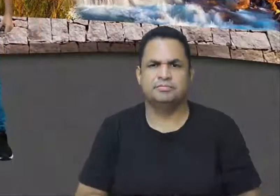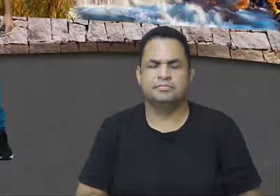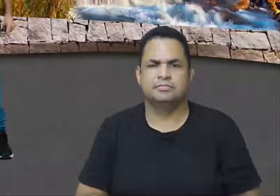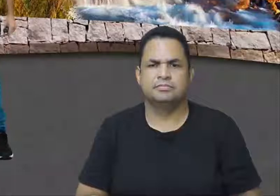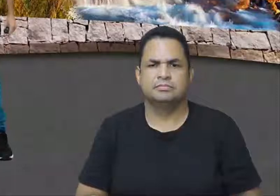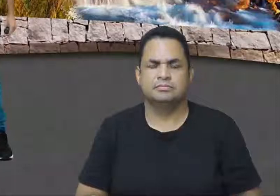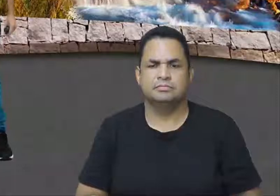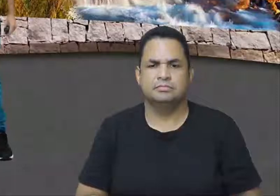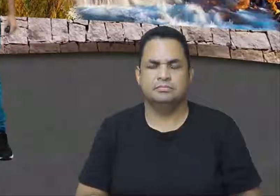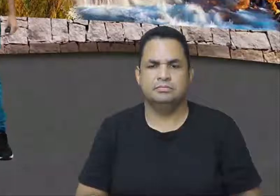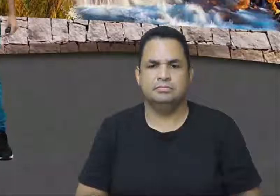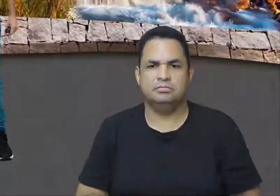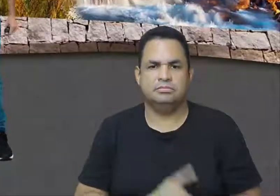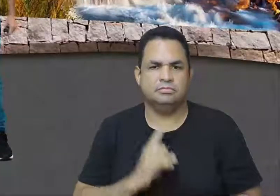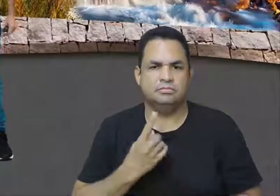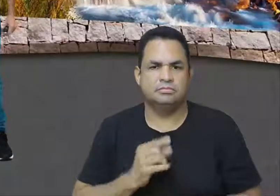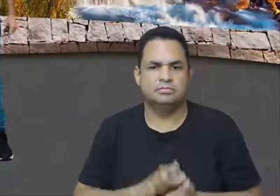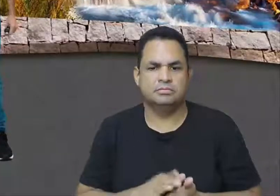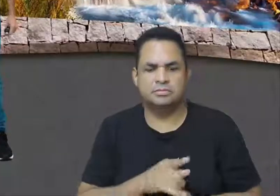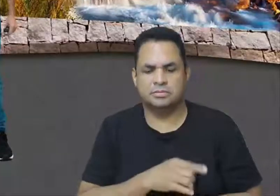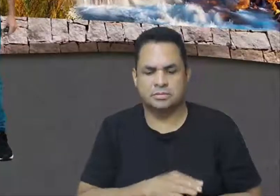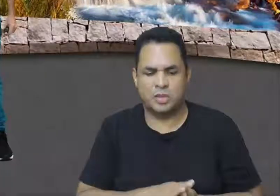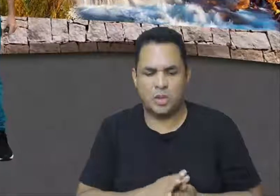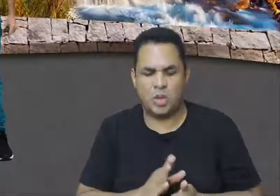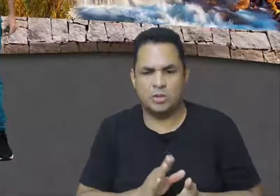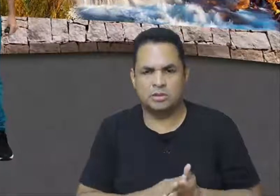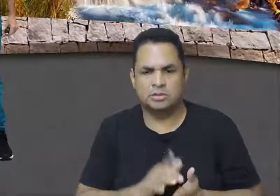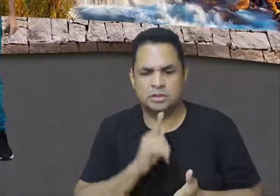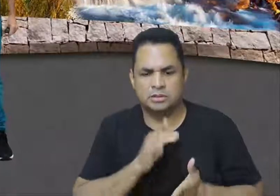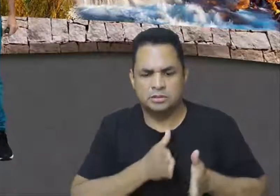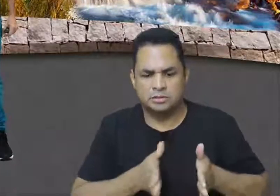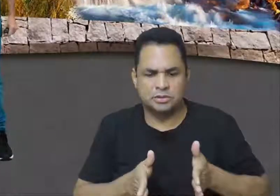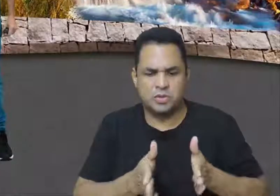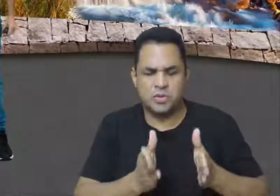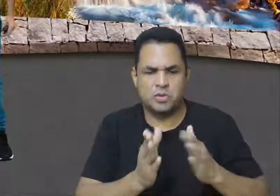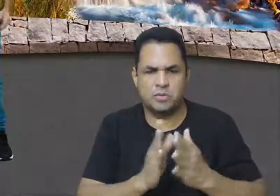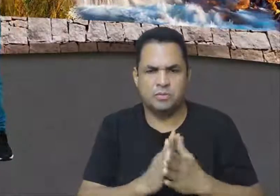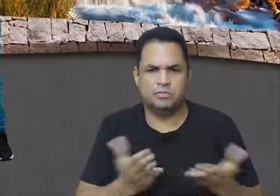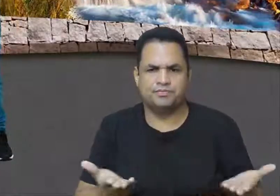Essa poluição dos recursos hídricos são os nossos mananciais, os nossos rios,